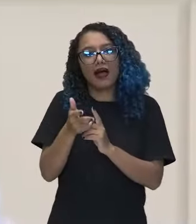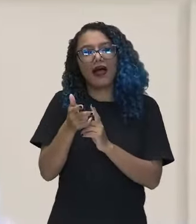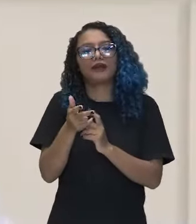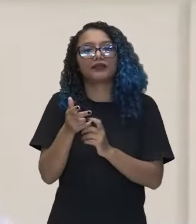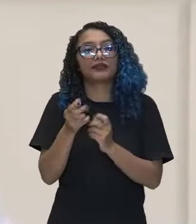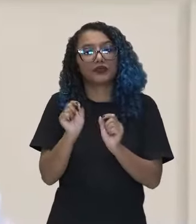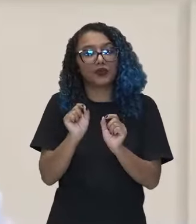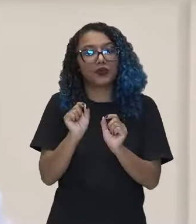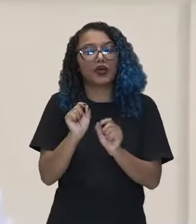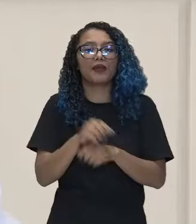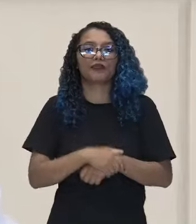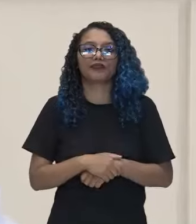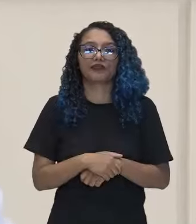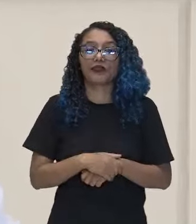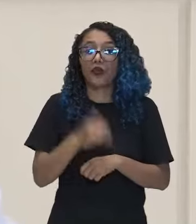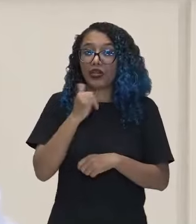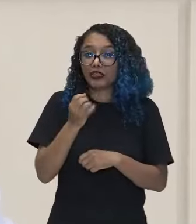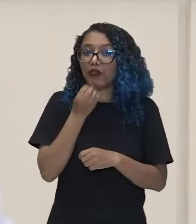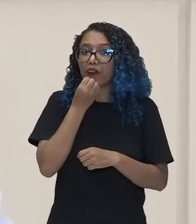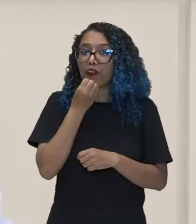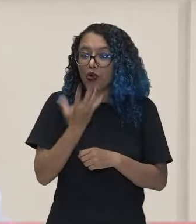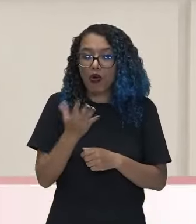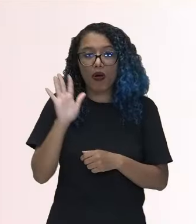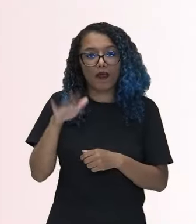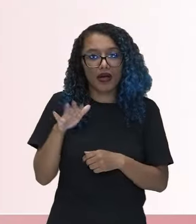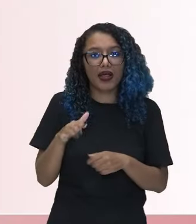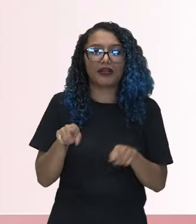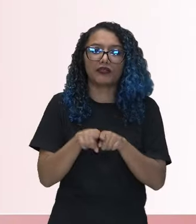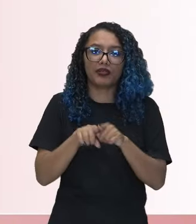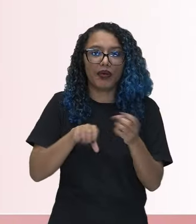que seja mais barato, seja mais competitivo e mais sustentável.